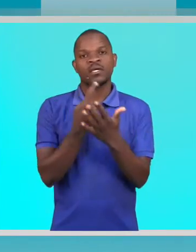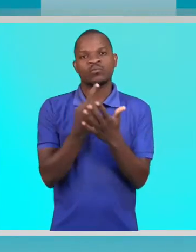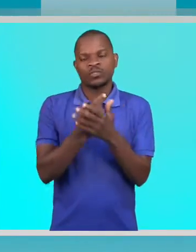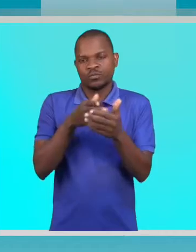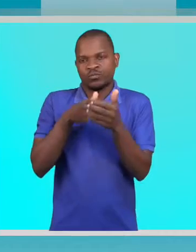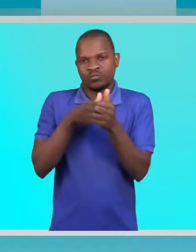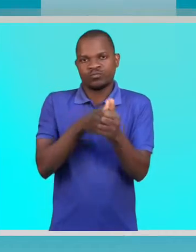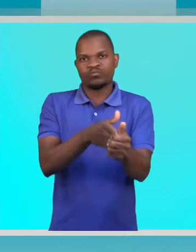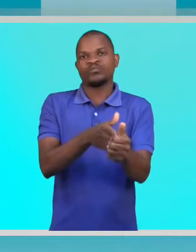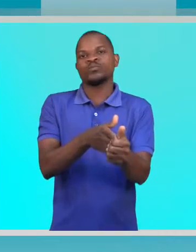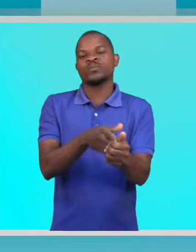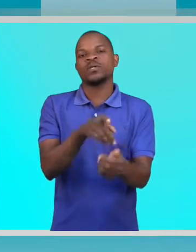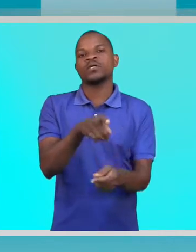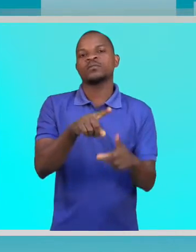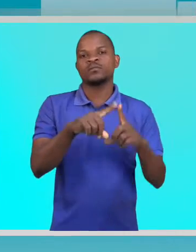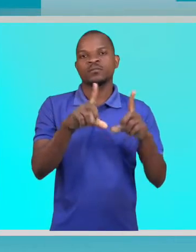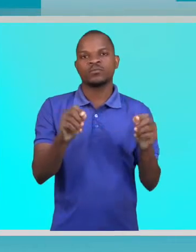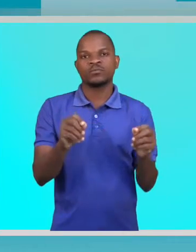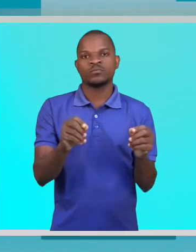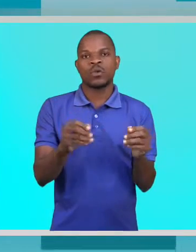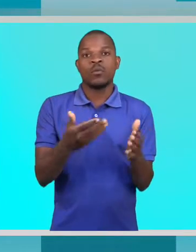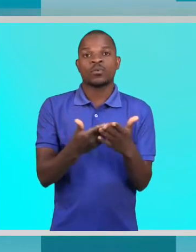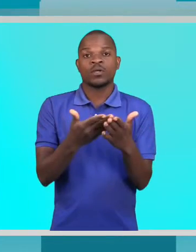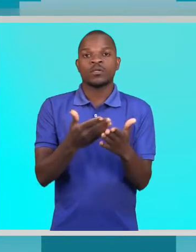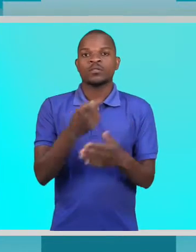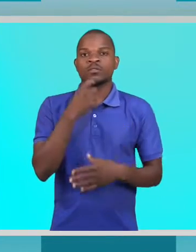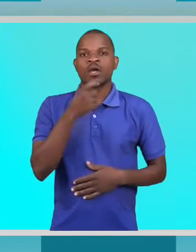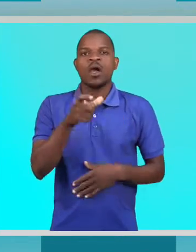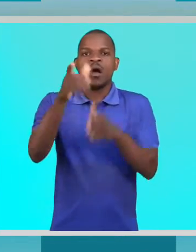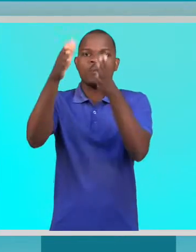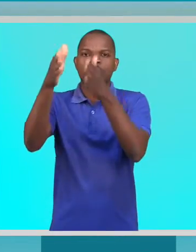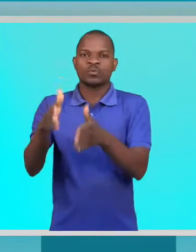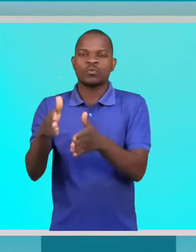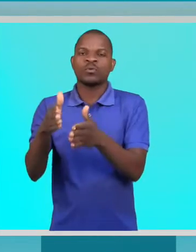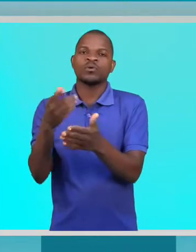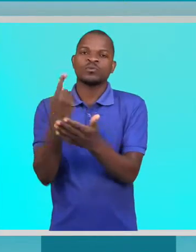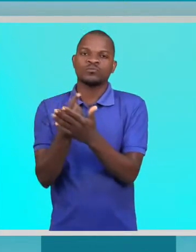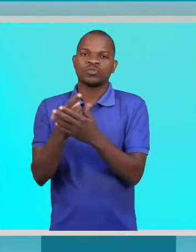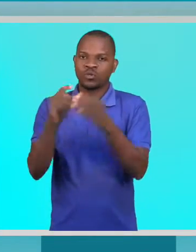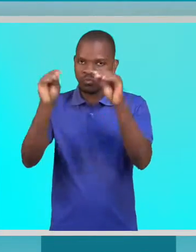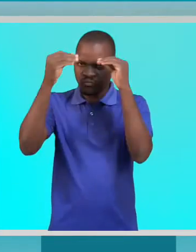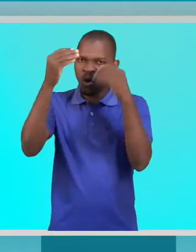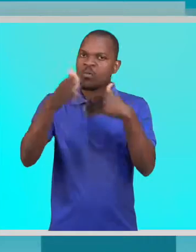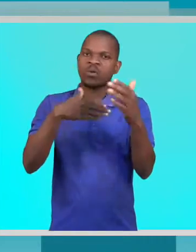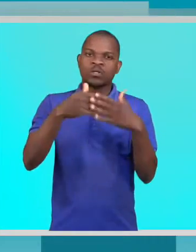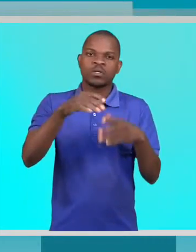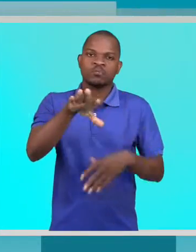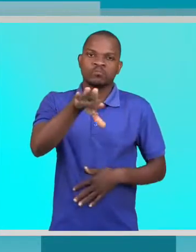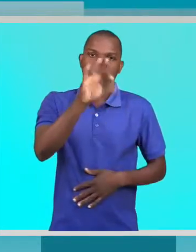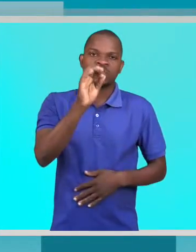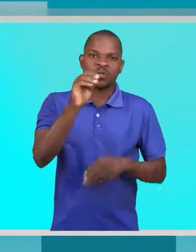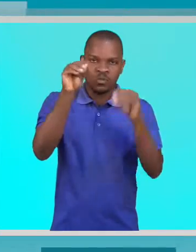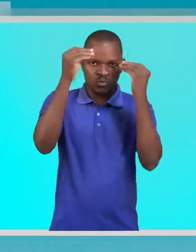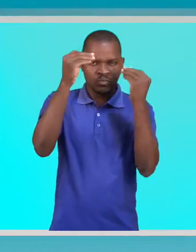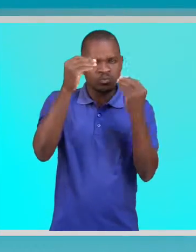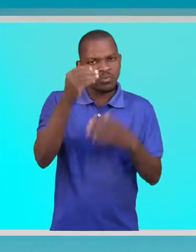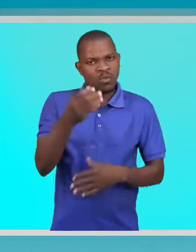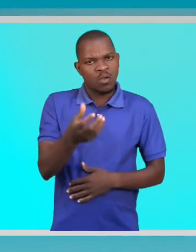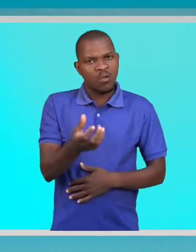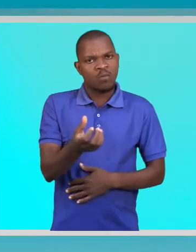então isso deve ser aplicado. Quer dizer, se não dizemos que cada um deve ser formado segundo a sua especificidade,